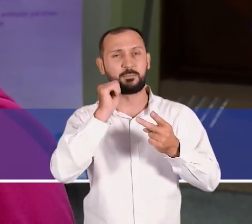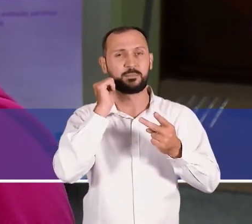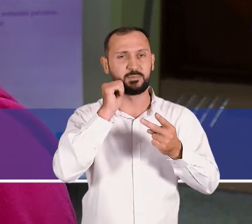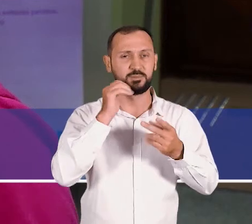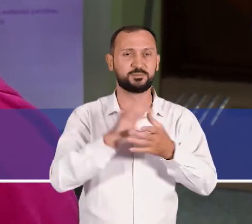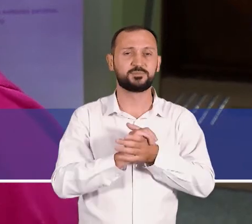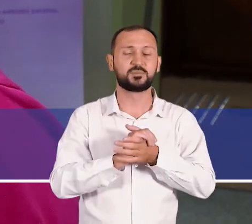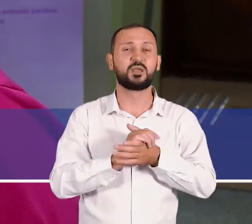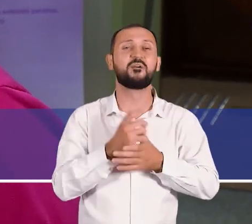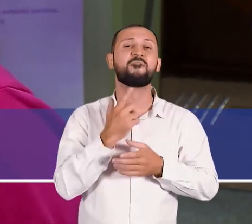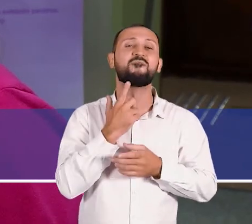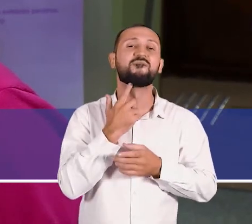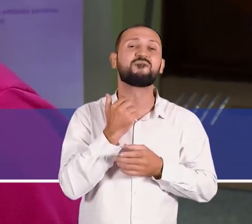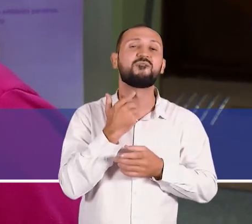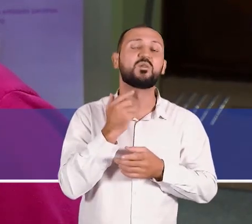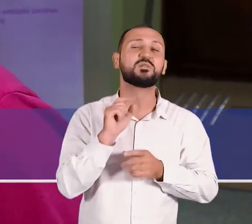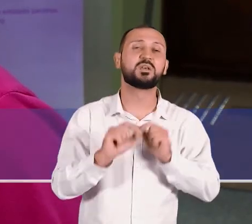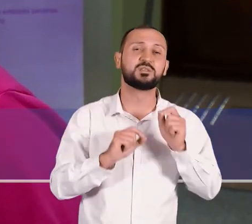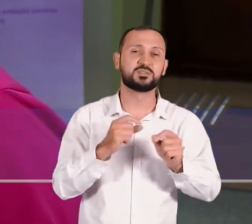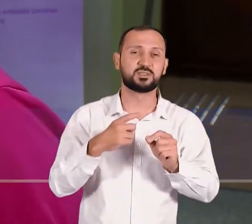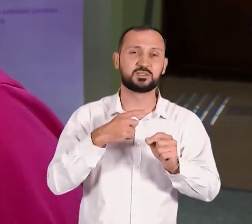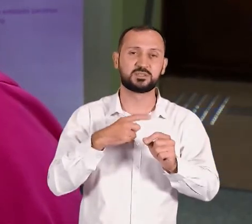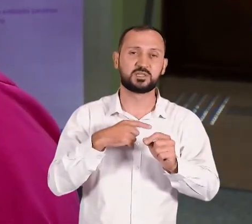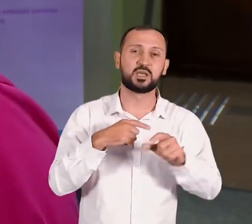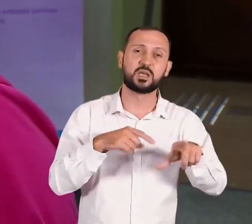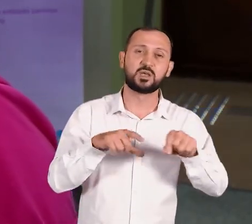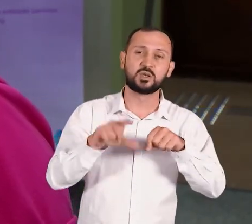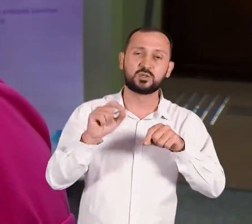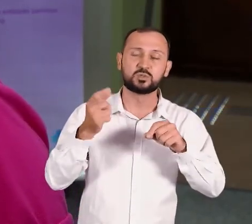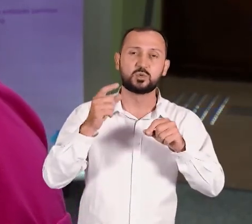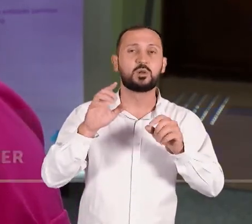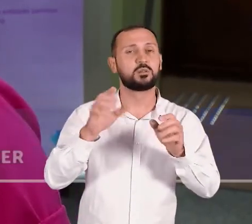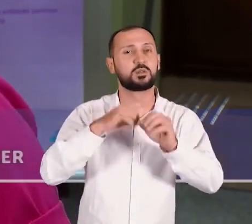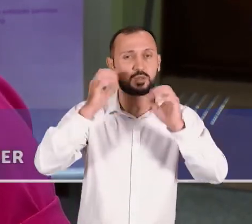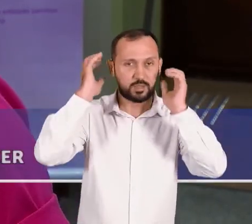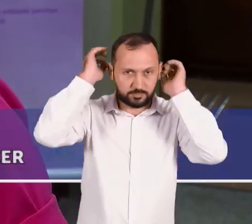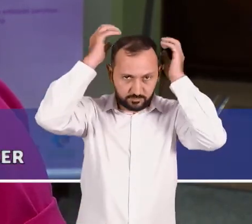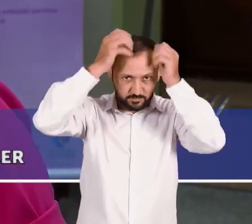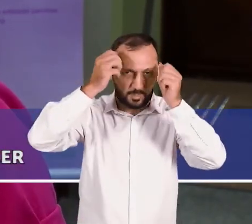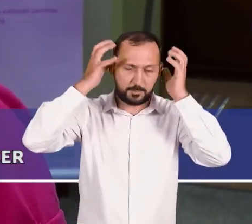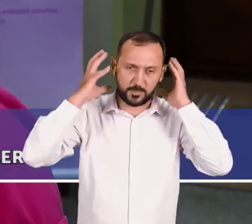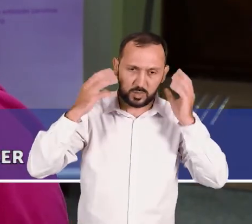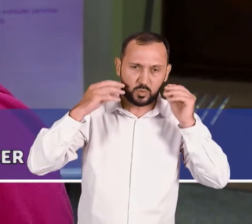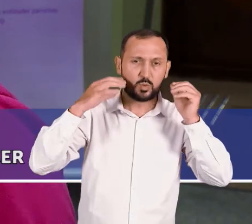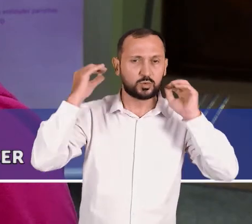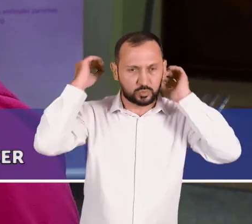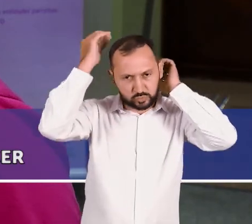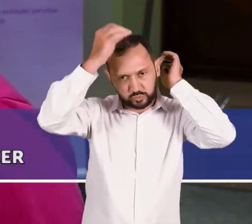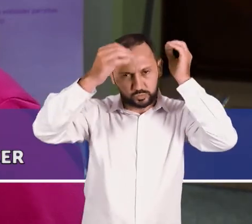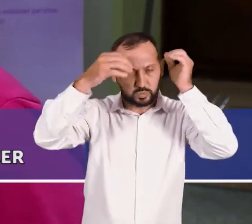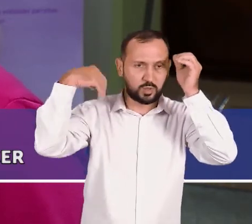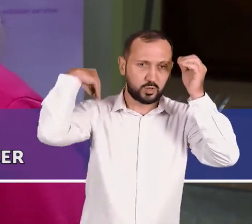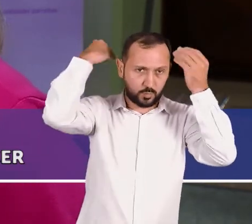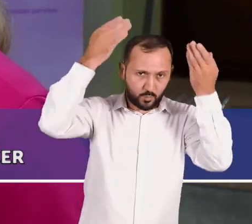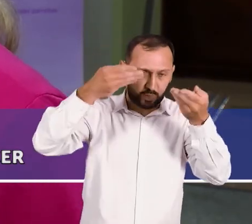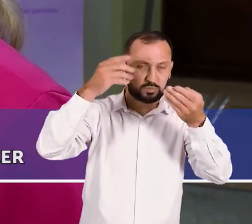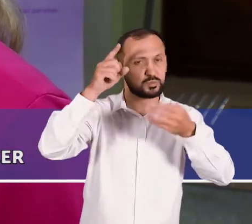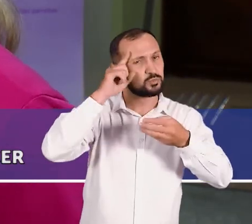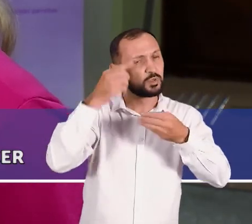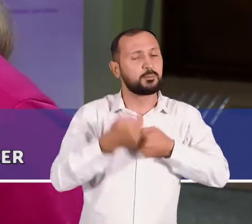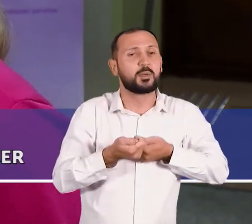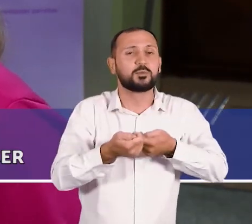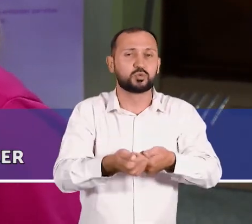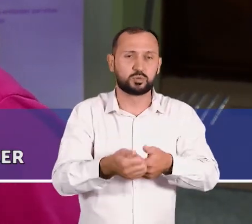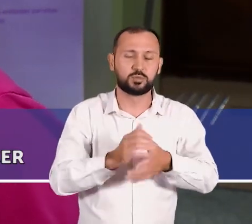40 mulheres e à vontade delas, elas têm a escolha de perucas, turbantes e lenços. Diariamente fazemos